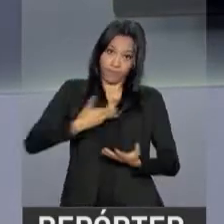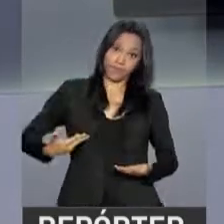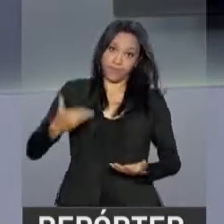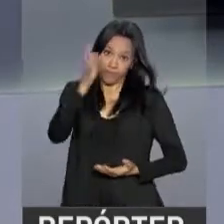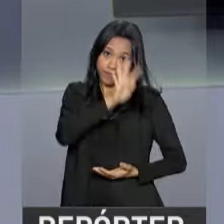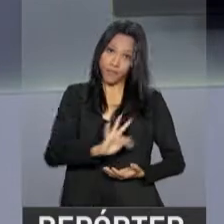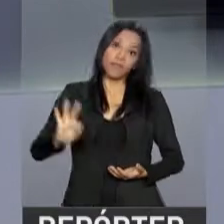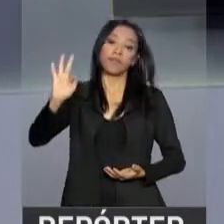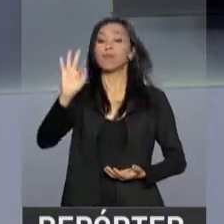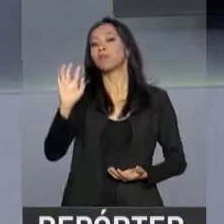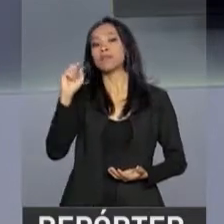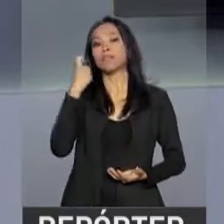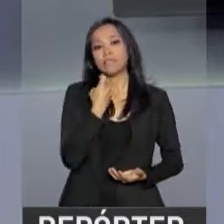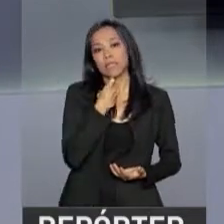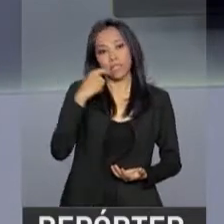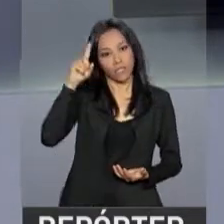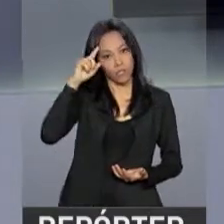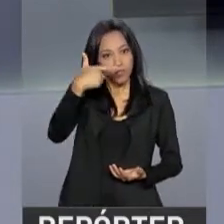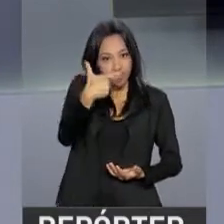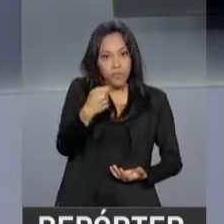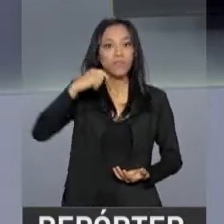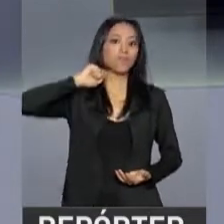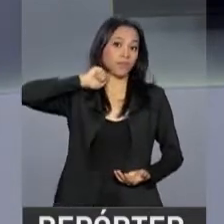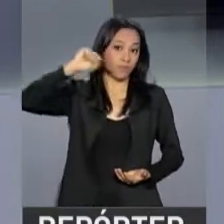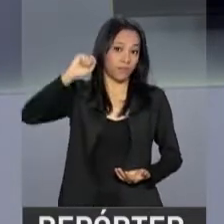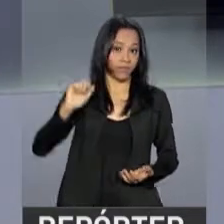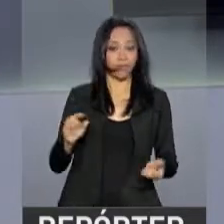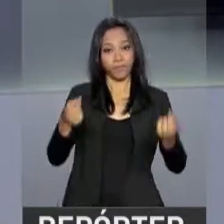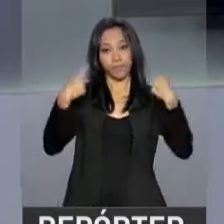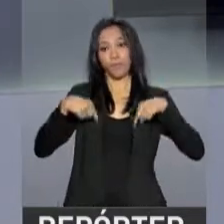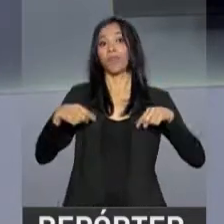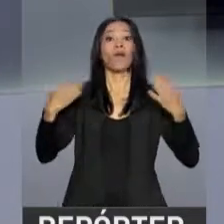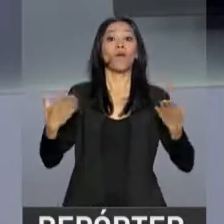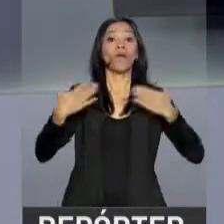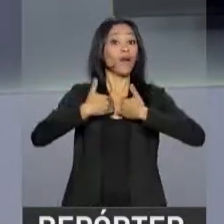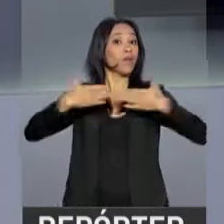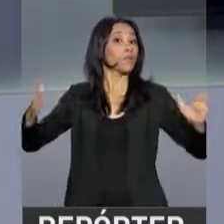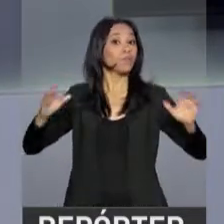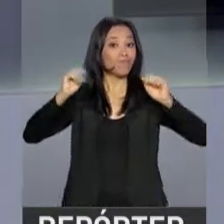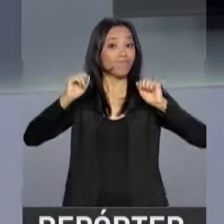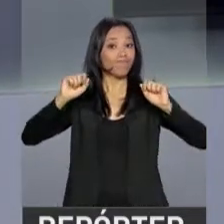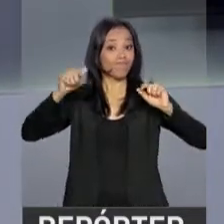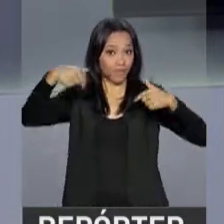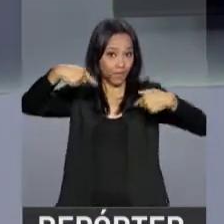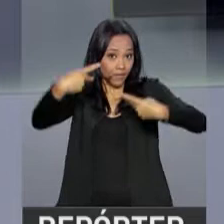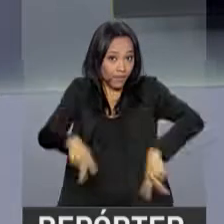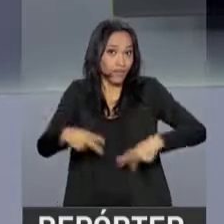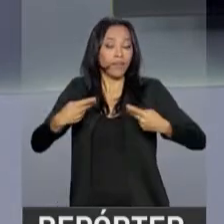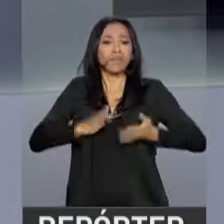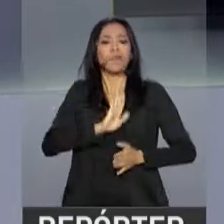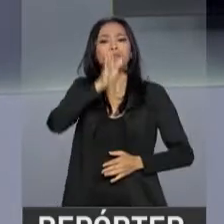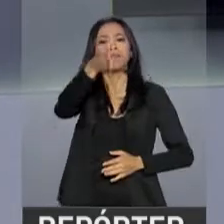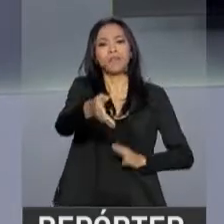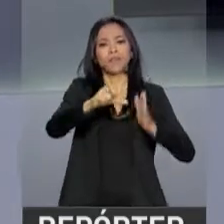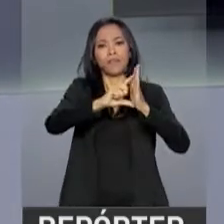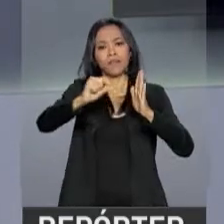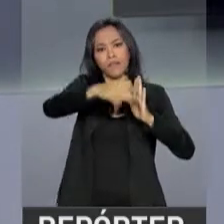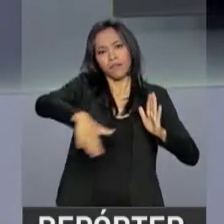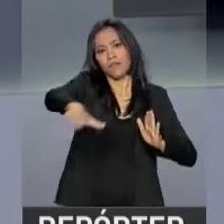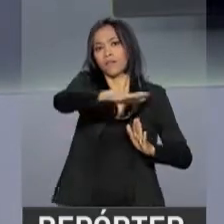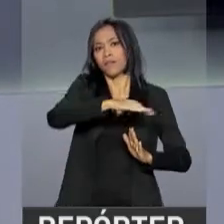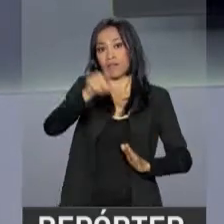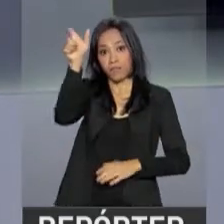federal desta sexta feira 20 de abril e nós abrimos o boletim e indo direto ao palácio do planalto para